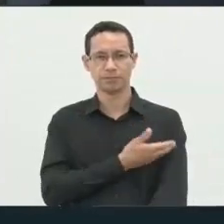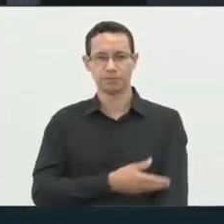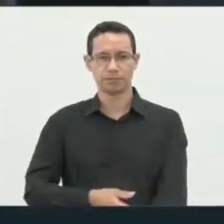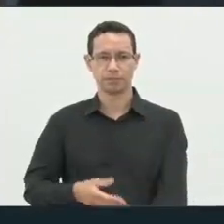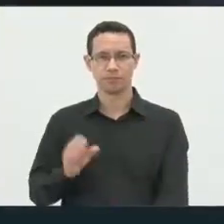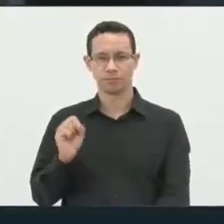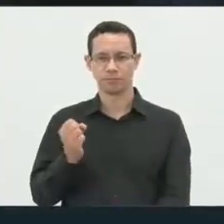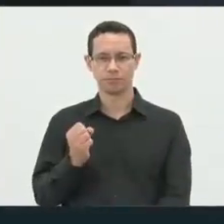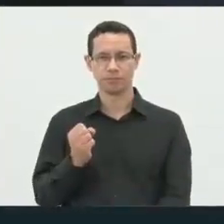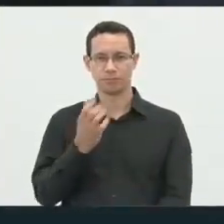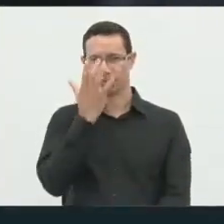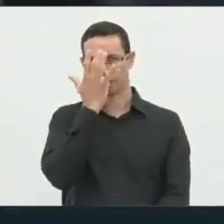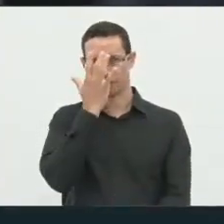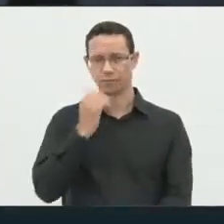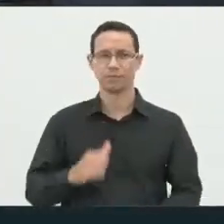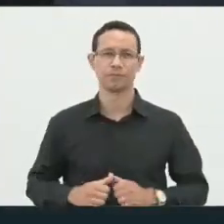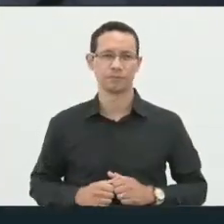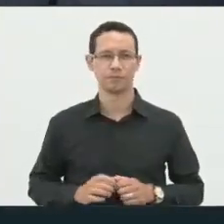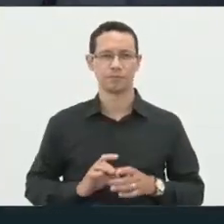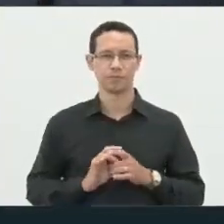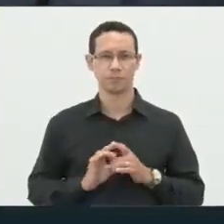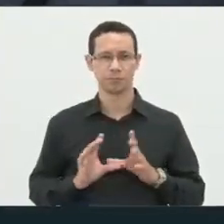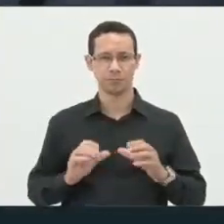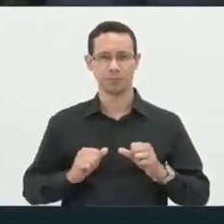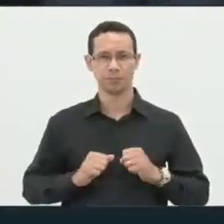está aberta a palavra